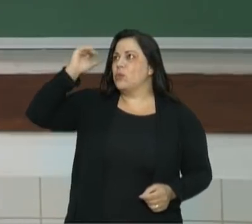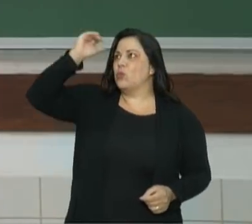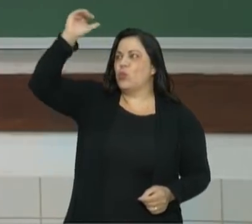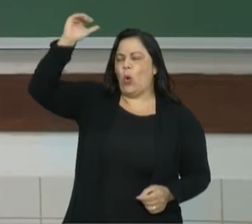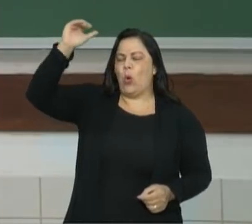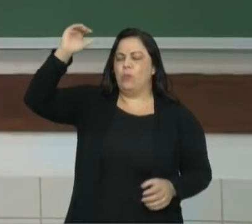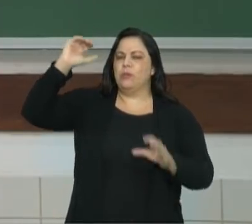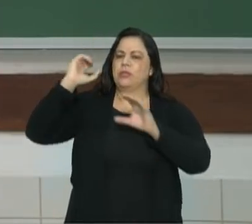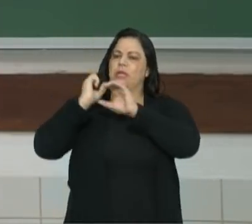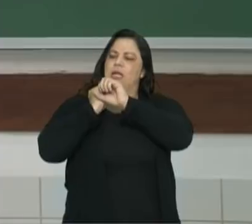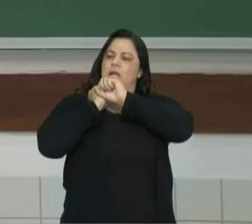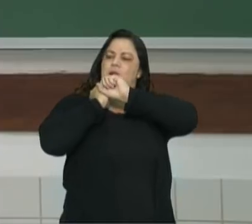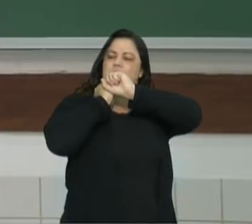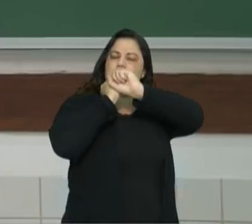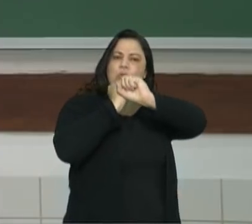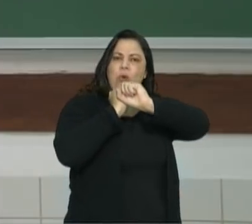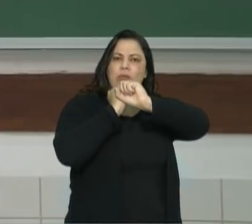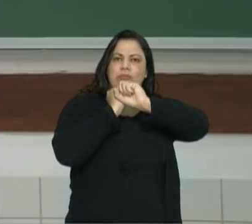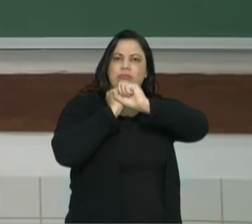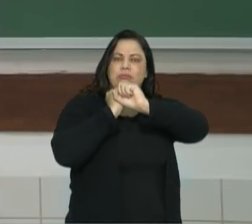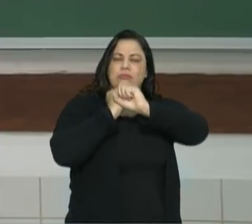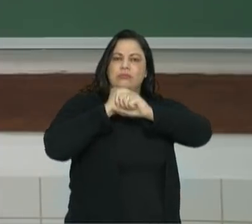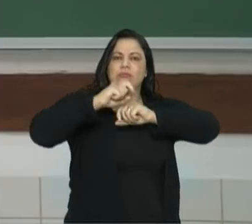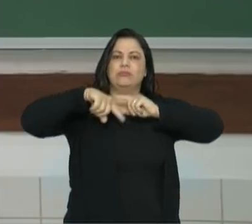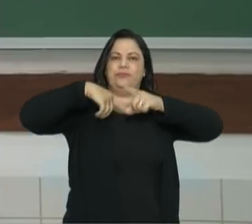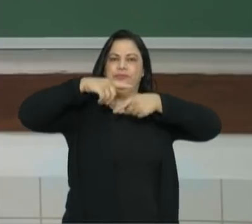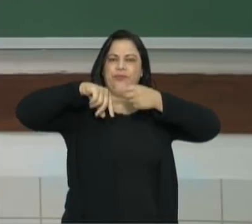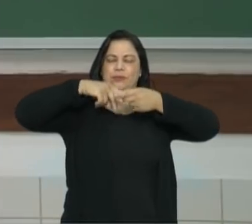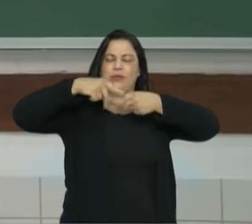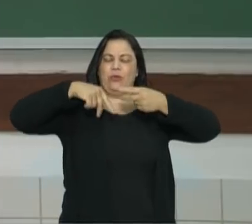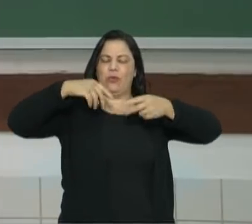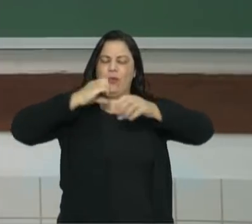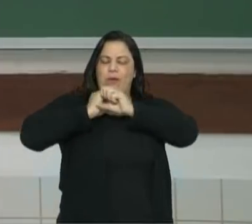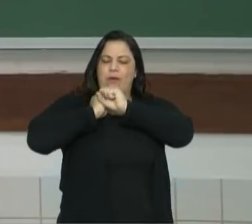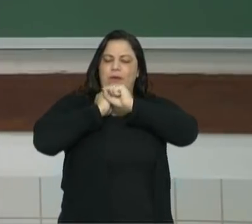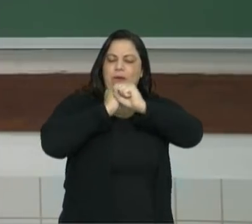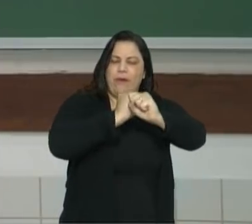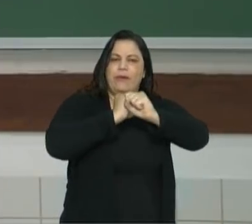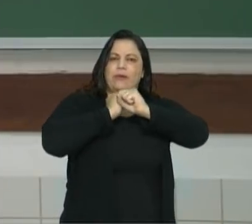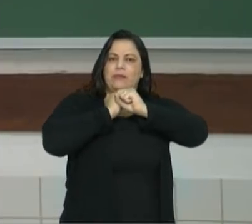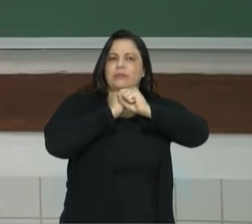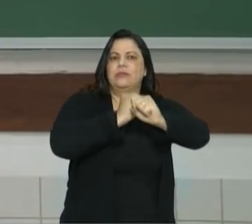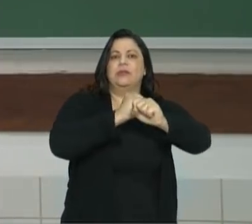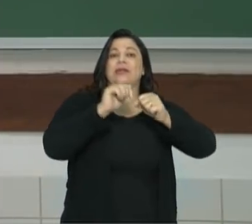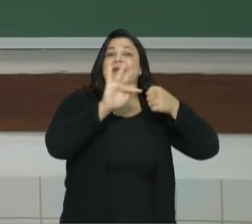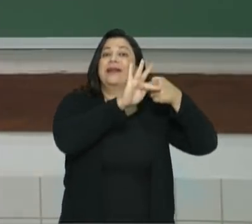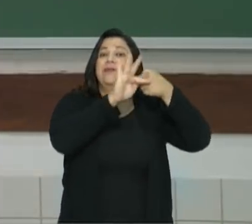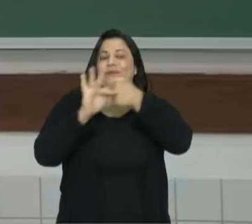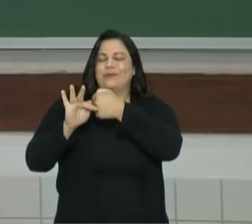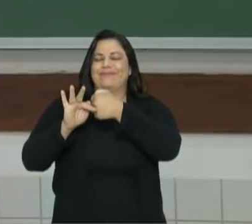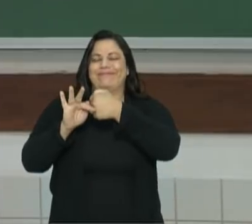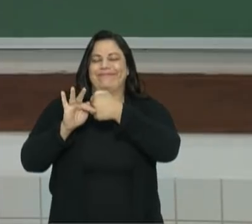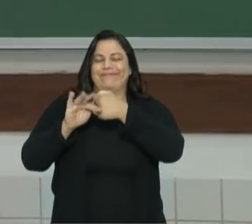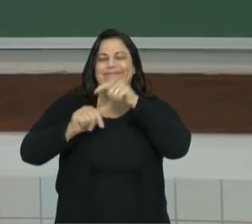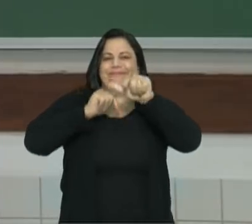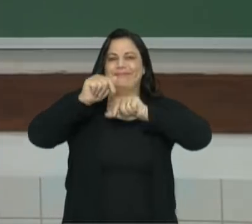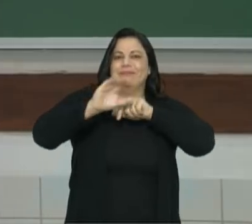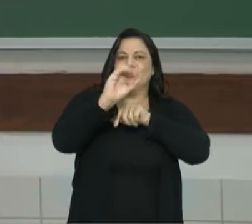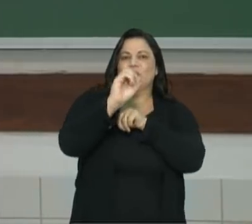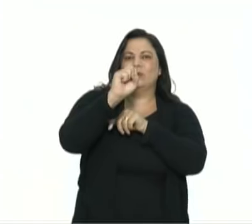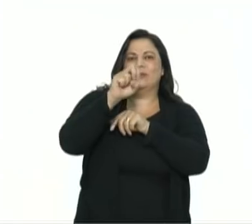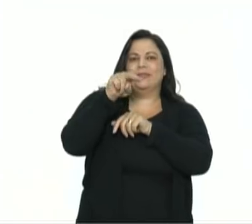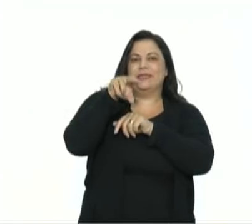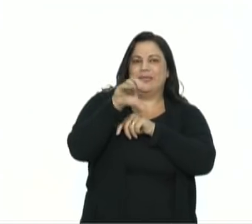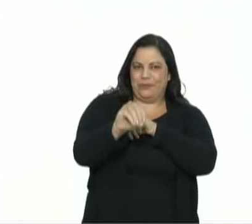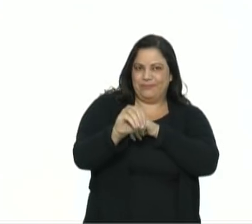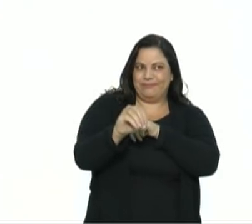sob um ângulo, correto? Ou seja, eu vou aplicar com a fórmula com a força, trabalho com cosseno. Então, cosseno